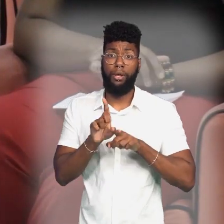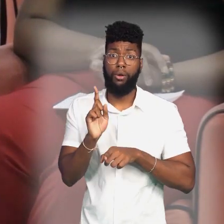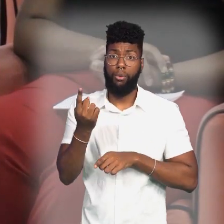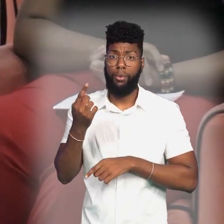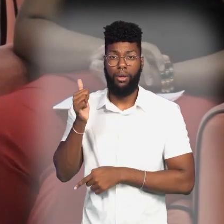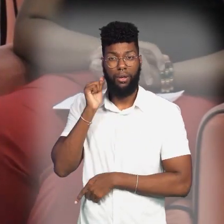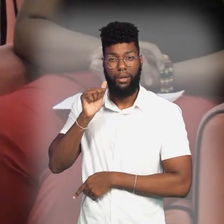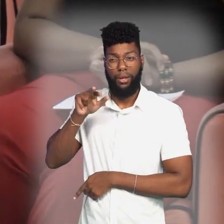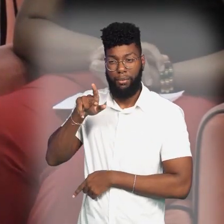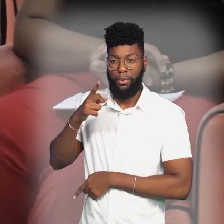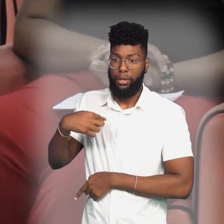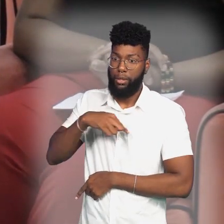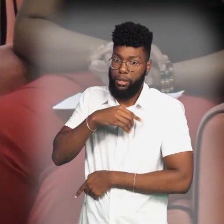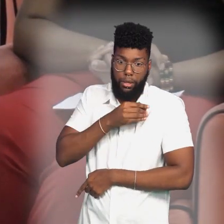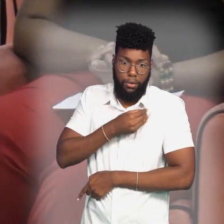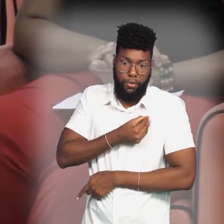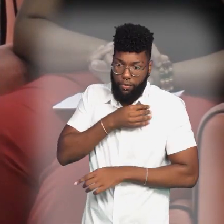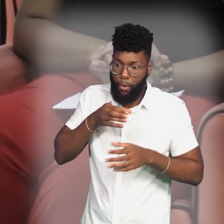junto.